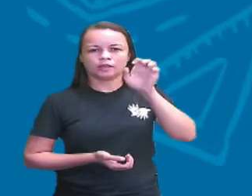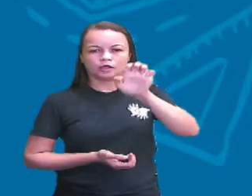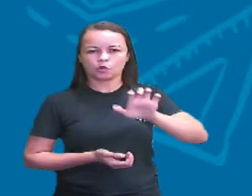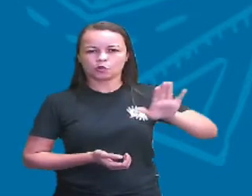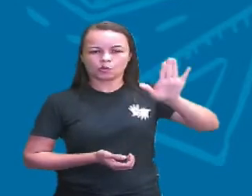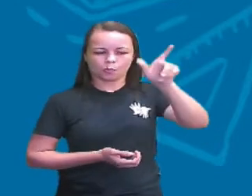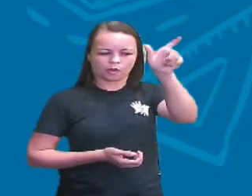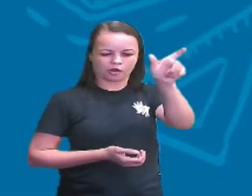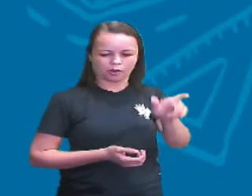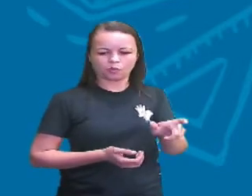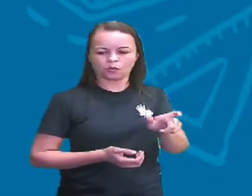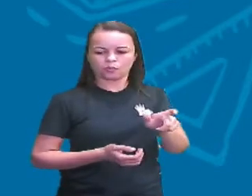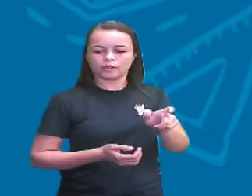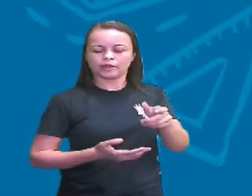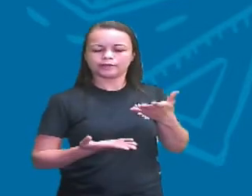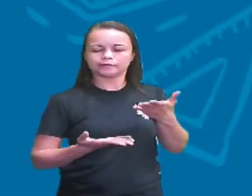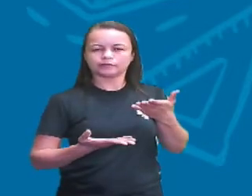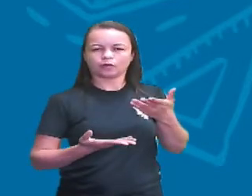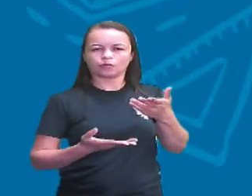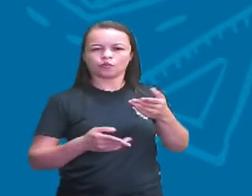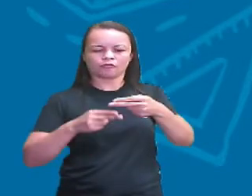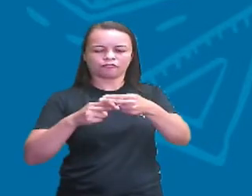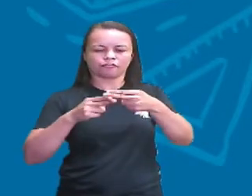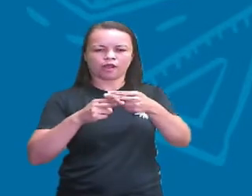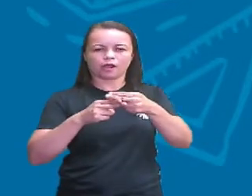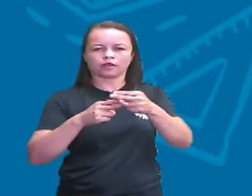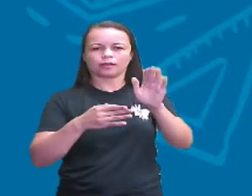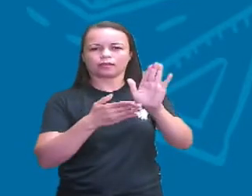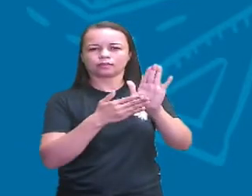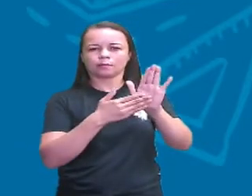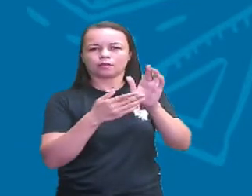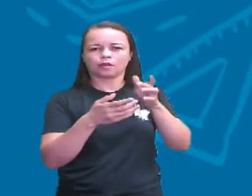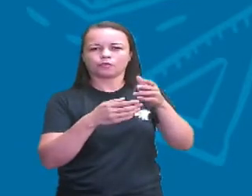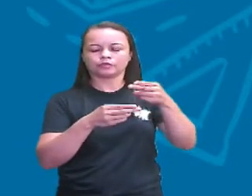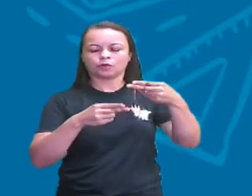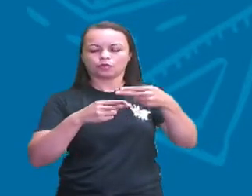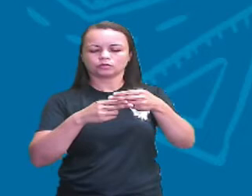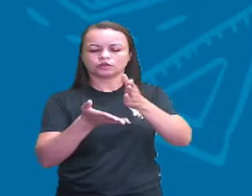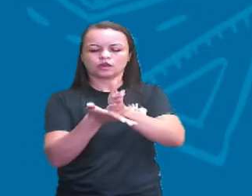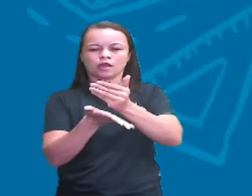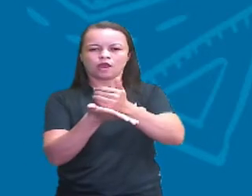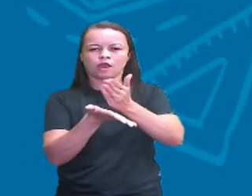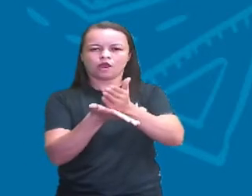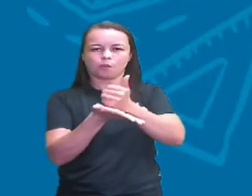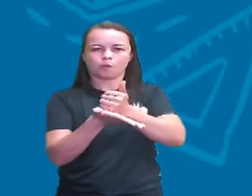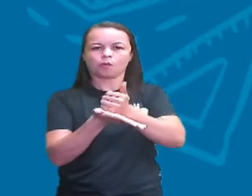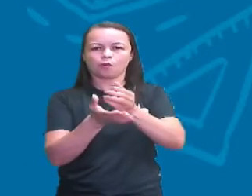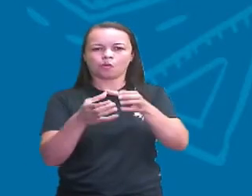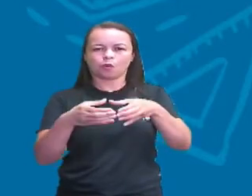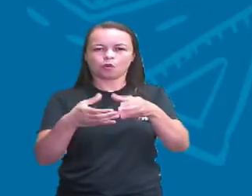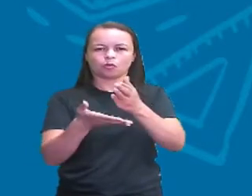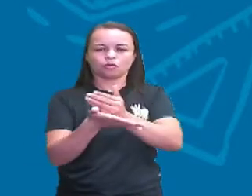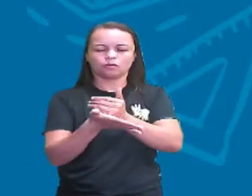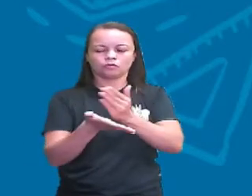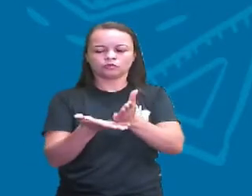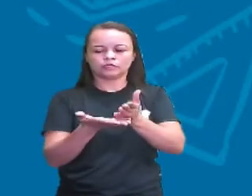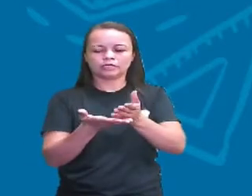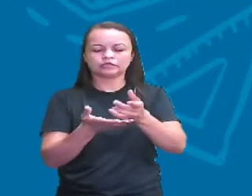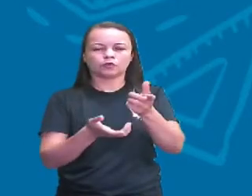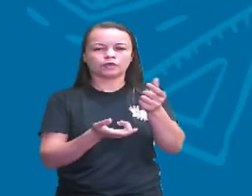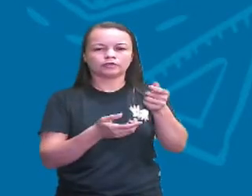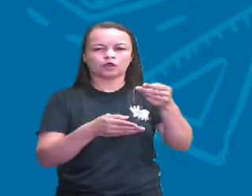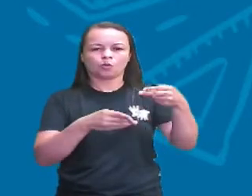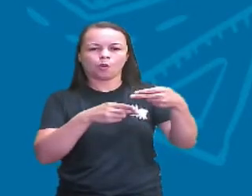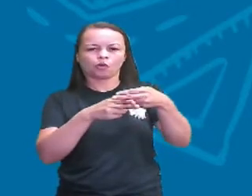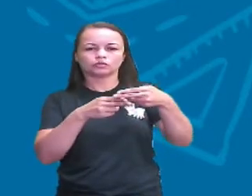faca na mão, ele está cortando um bolo, né? Esse bolo tem o nome de África. Tá? Essa imagem, ela